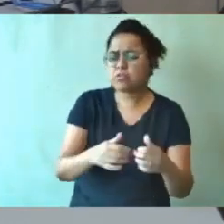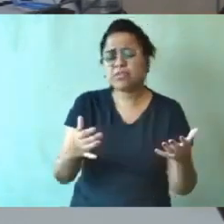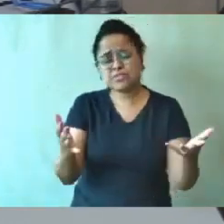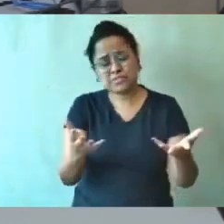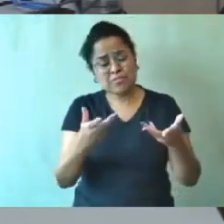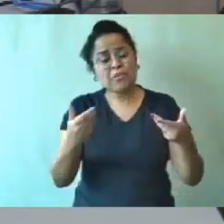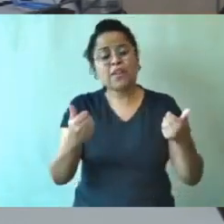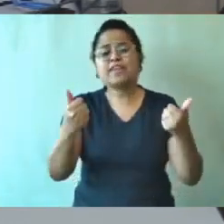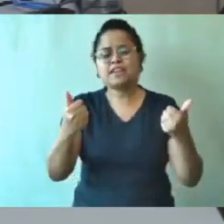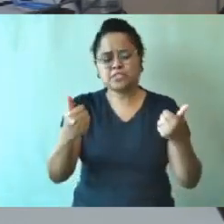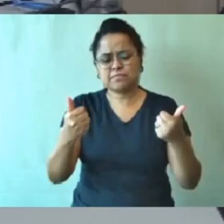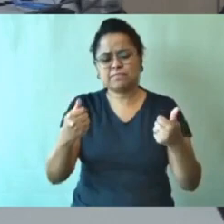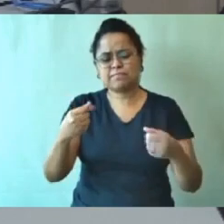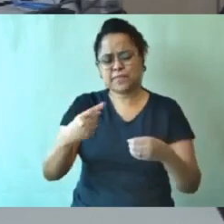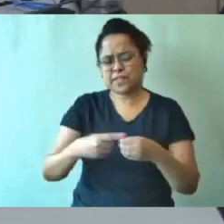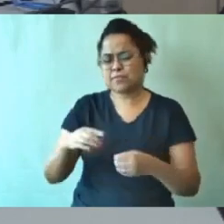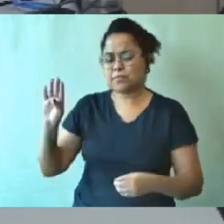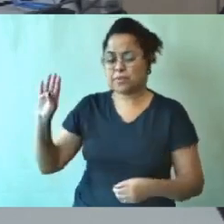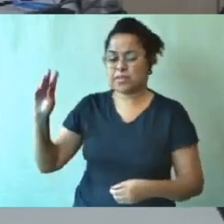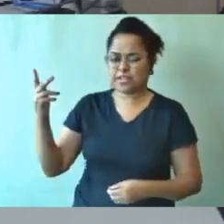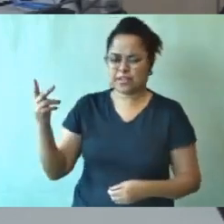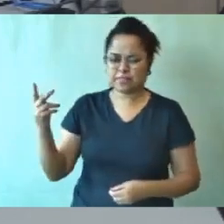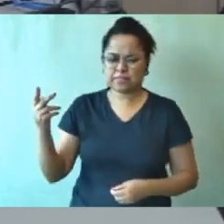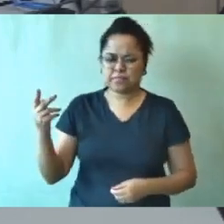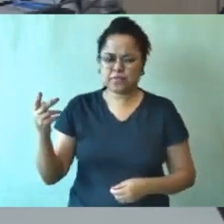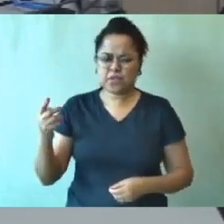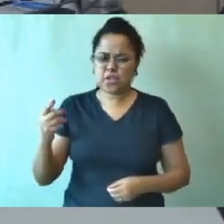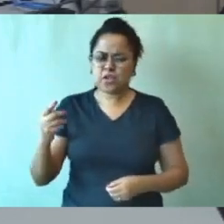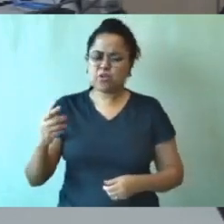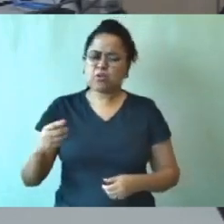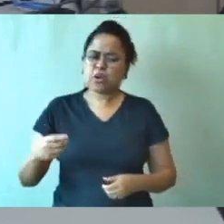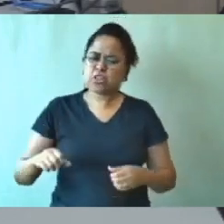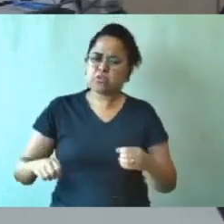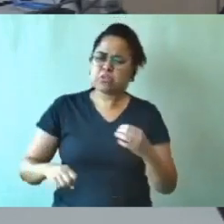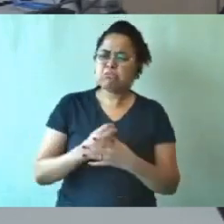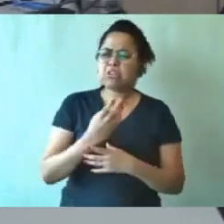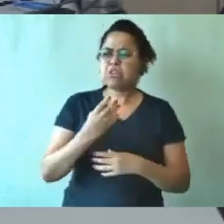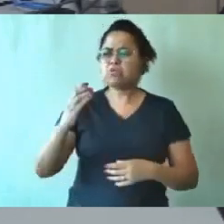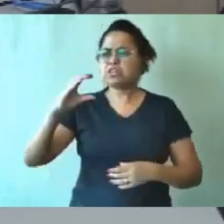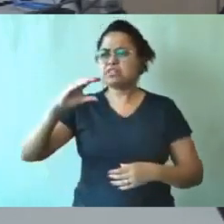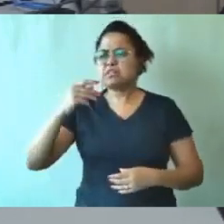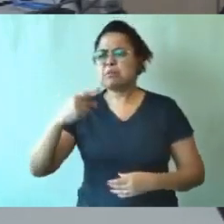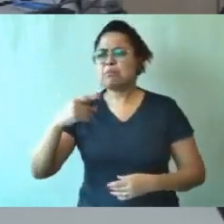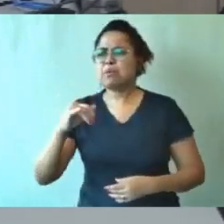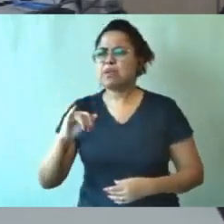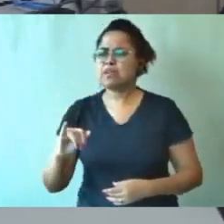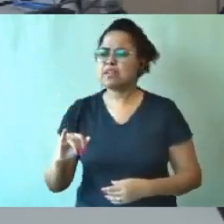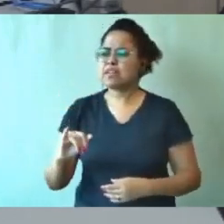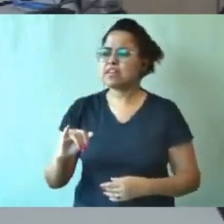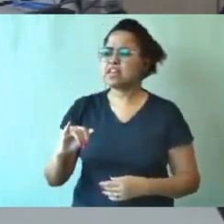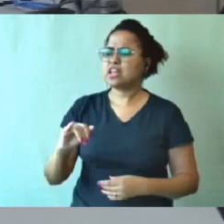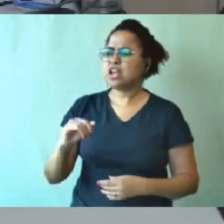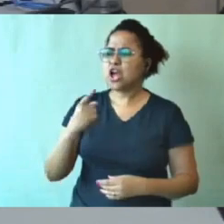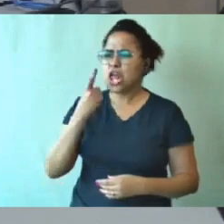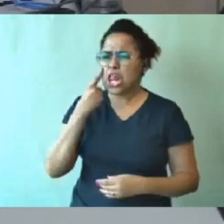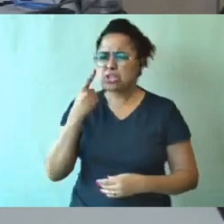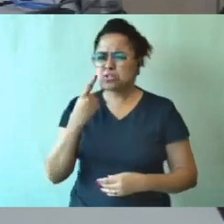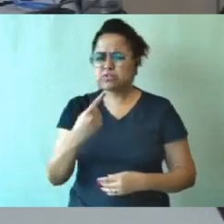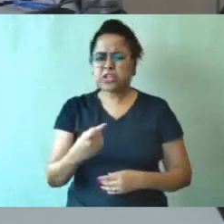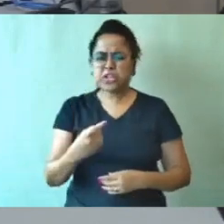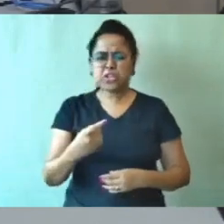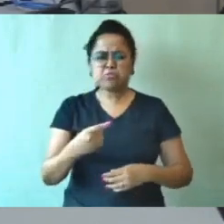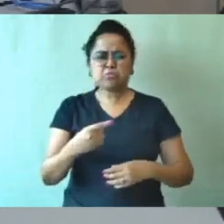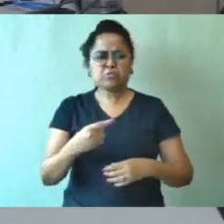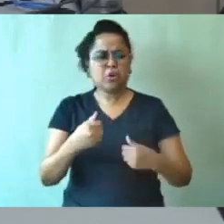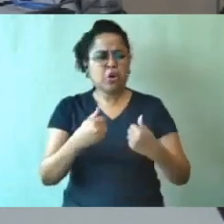o momento que essa CPI foi instaurada é porque a gente via realmente uma frota sucateada trazendo dor de